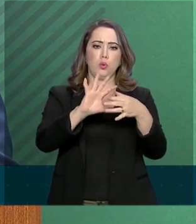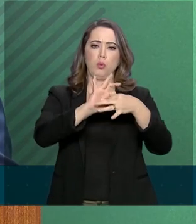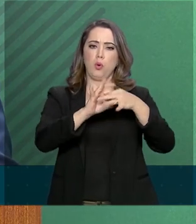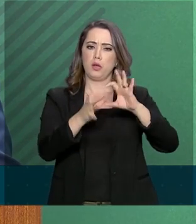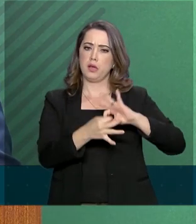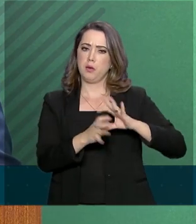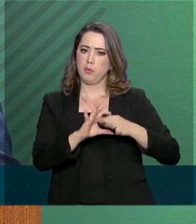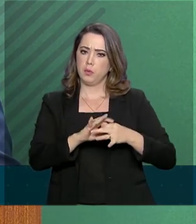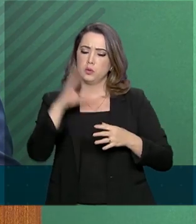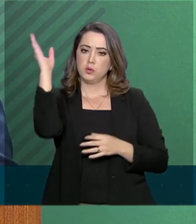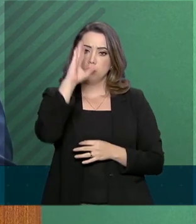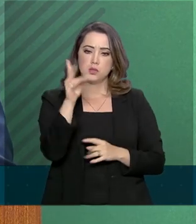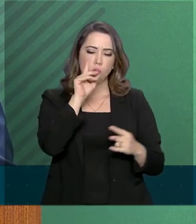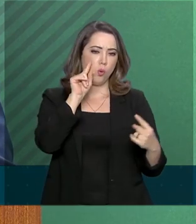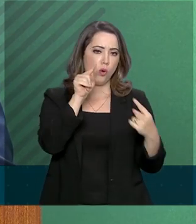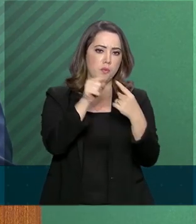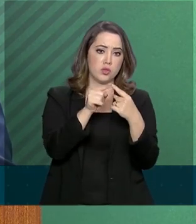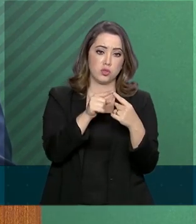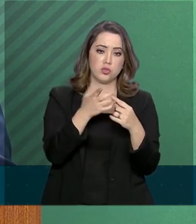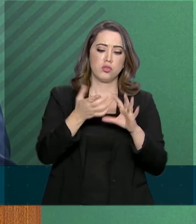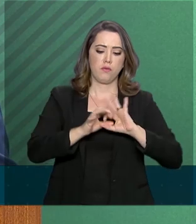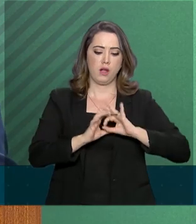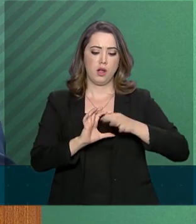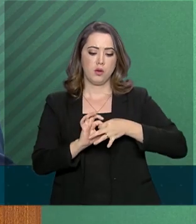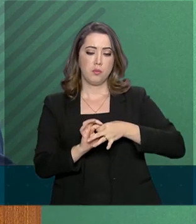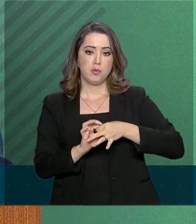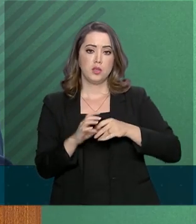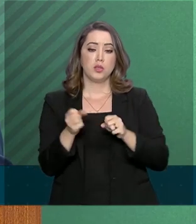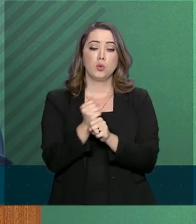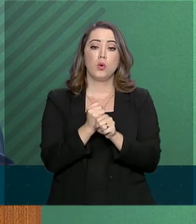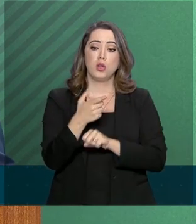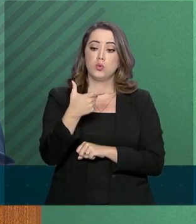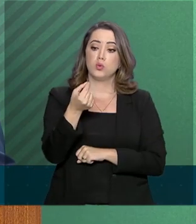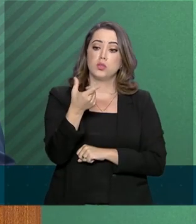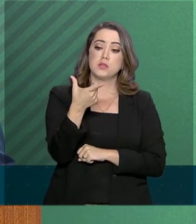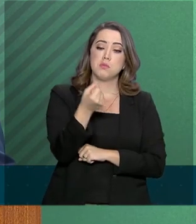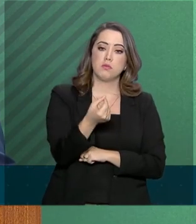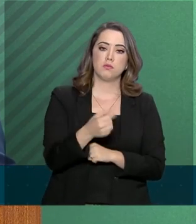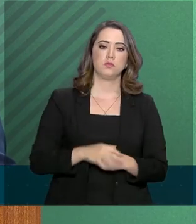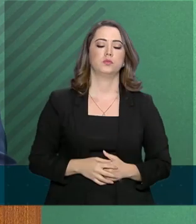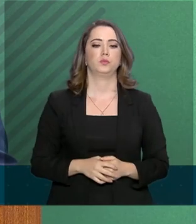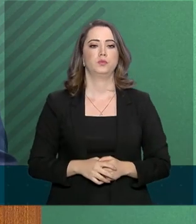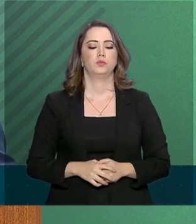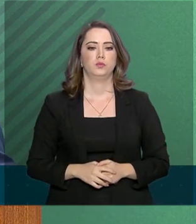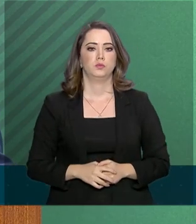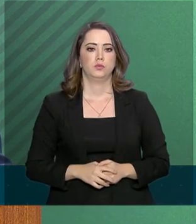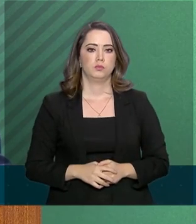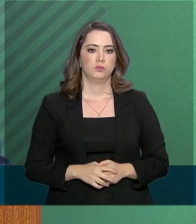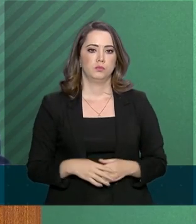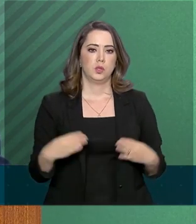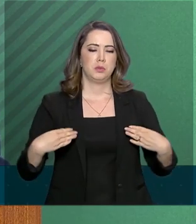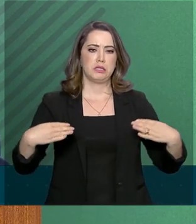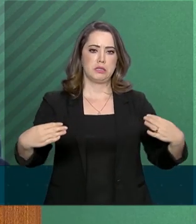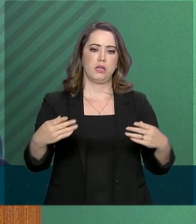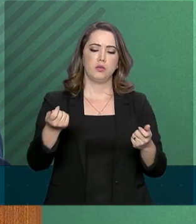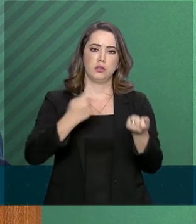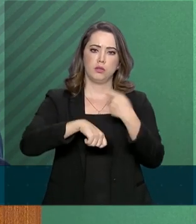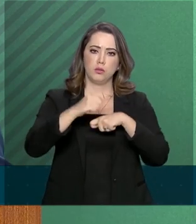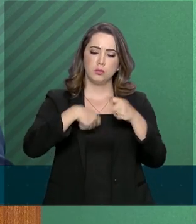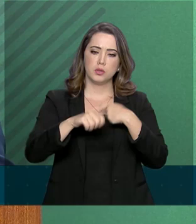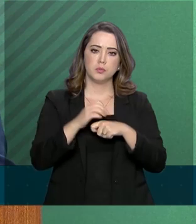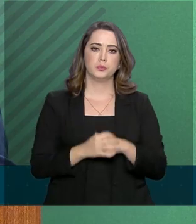visando a olimpíada de tóquio em 2020 sobre o ministério da economia